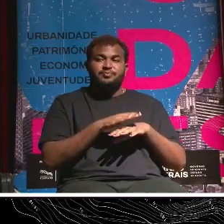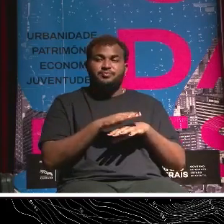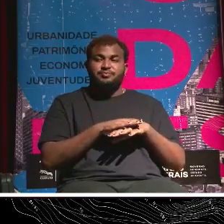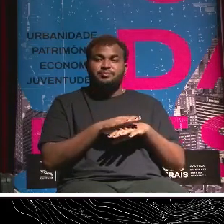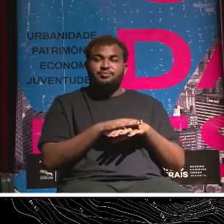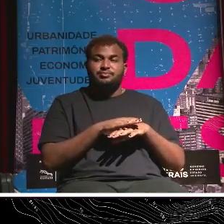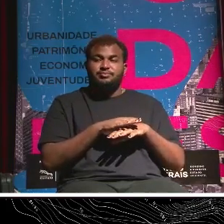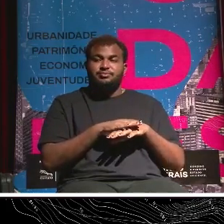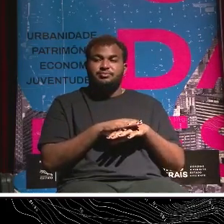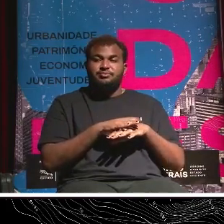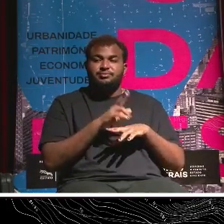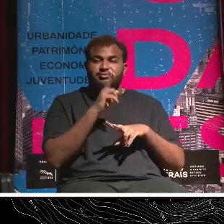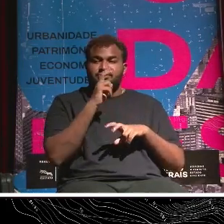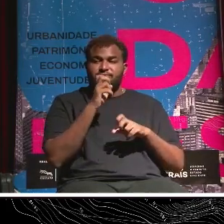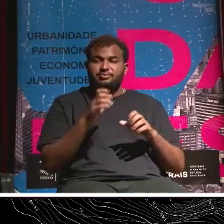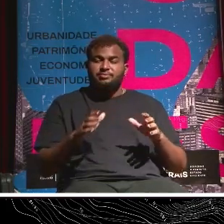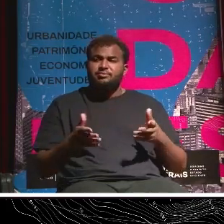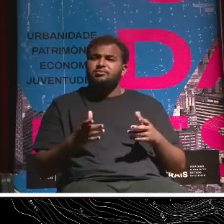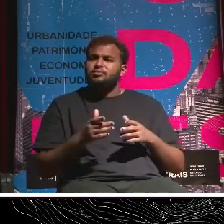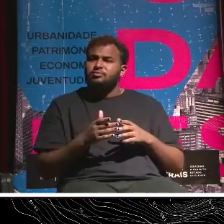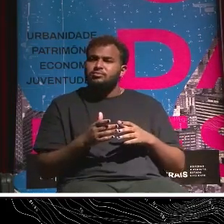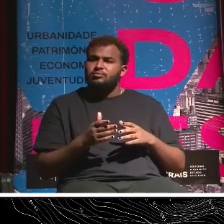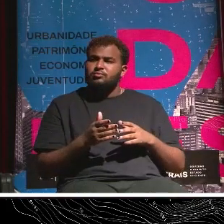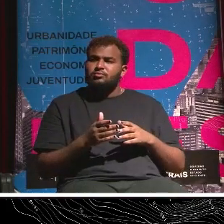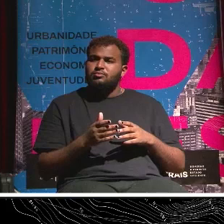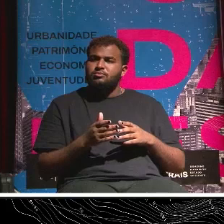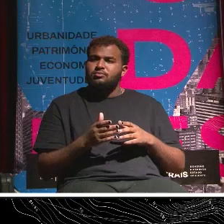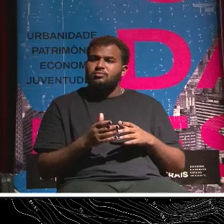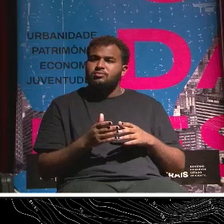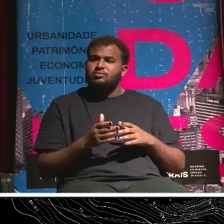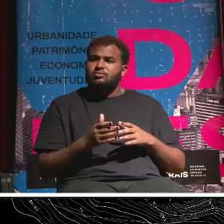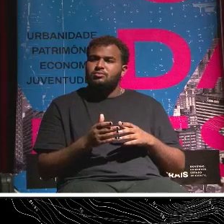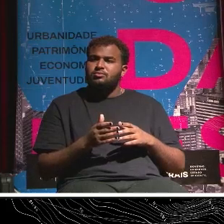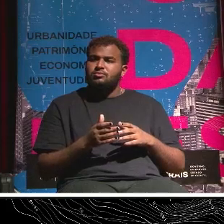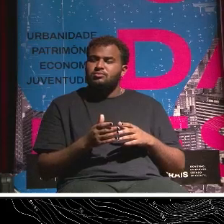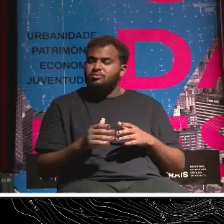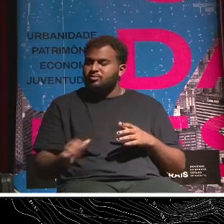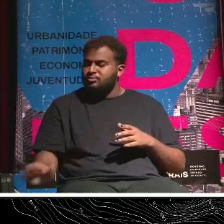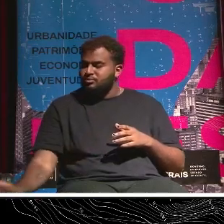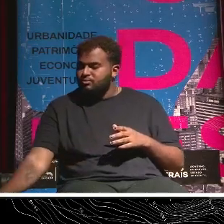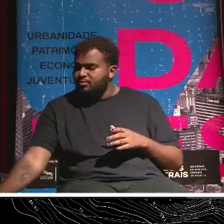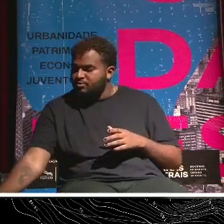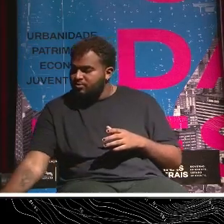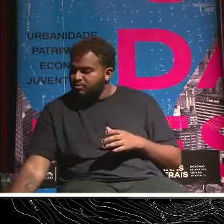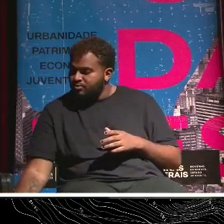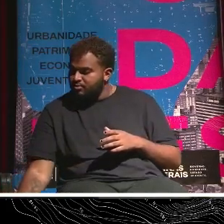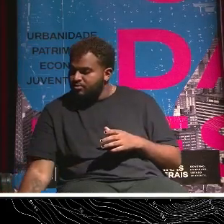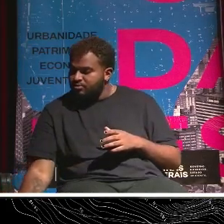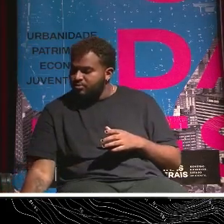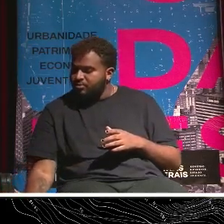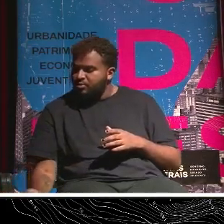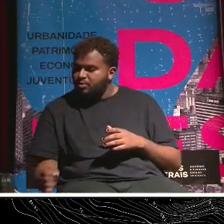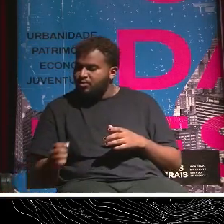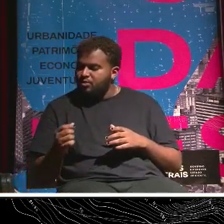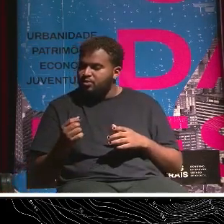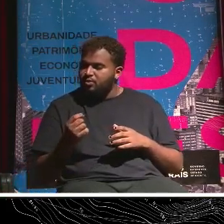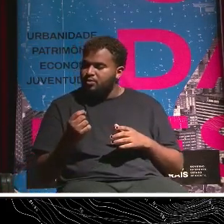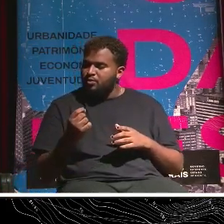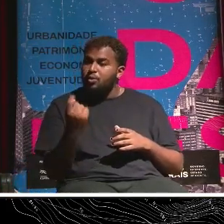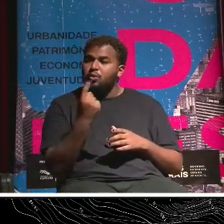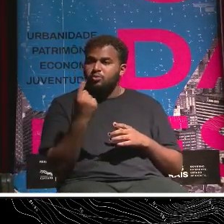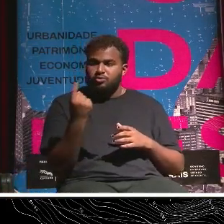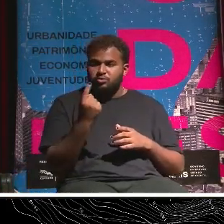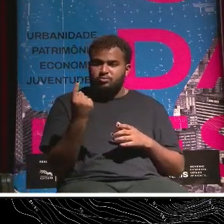potencializar aqui um pouquinho esse tema, explicar um pouquinho qual que é o objetivo, qual que é o intuito, né? Apesar de que o Bernardo e a Eliane,